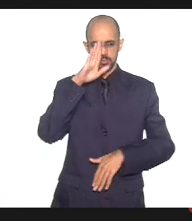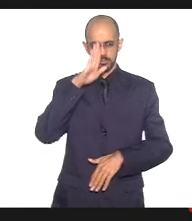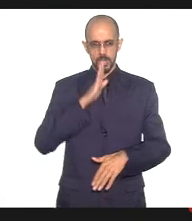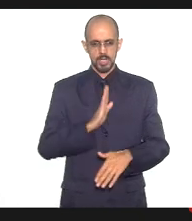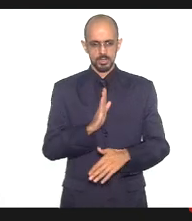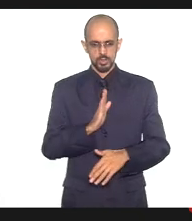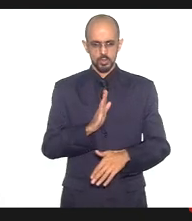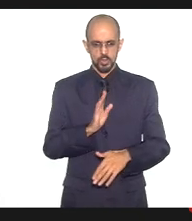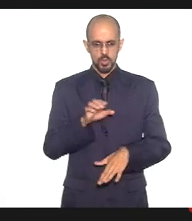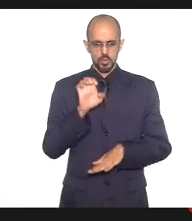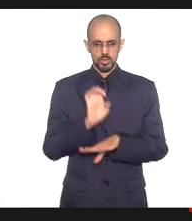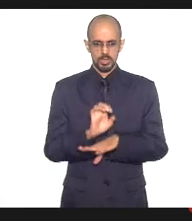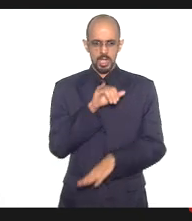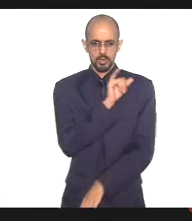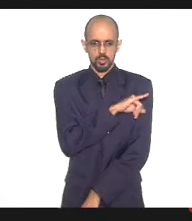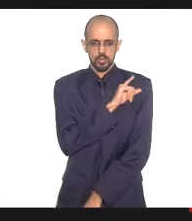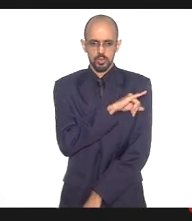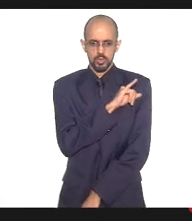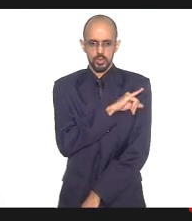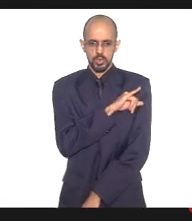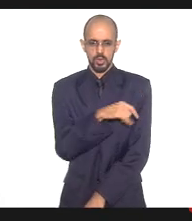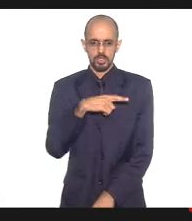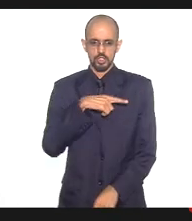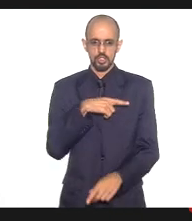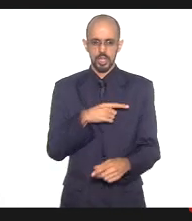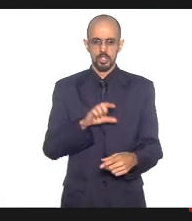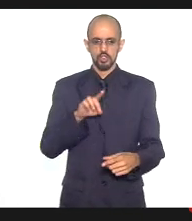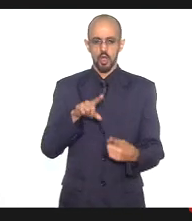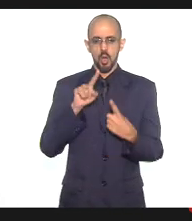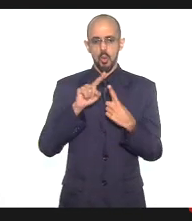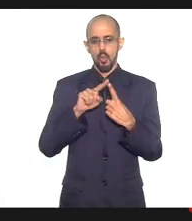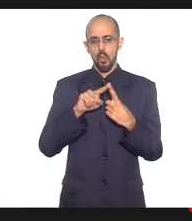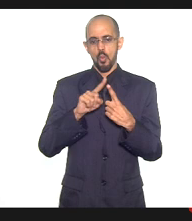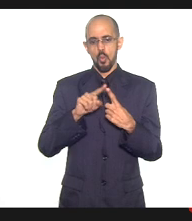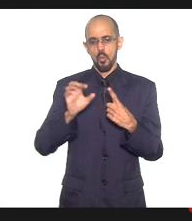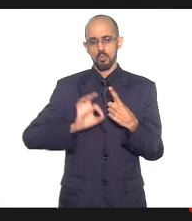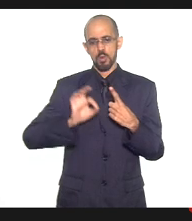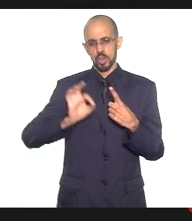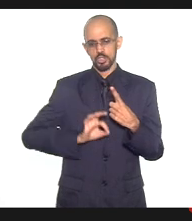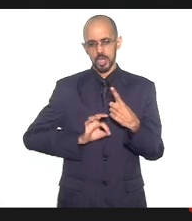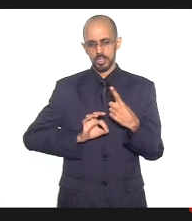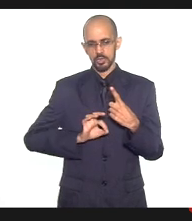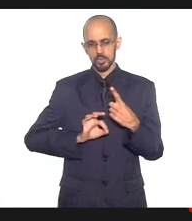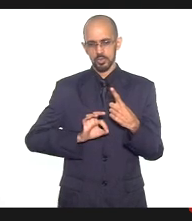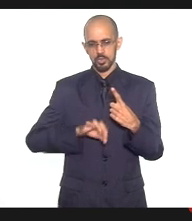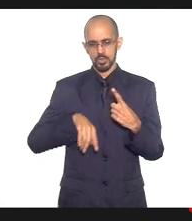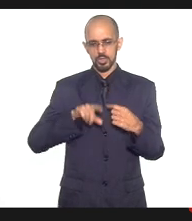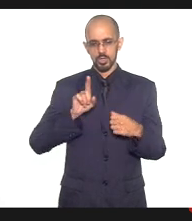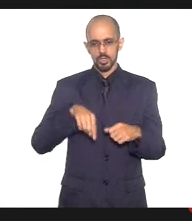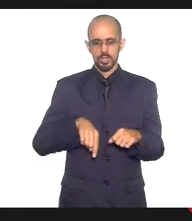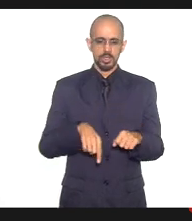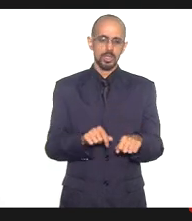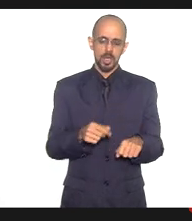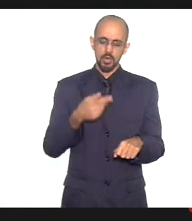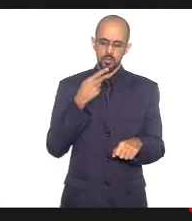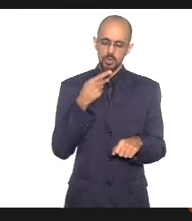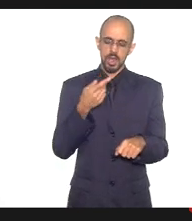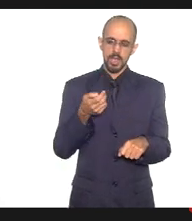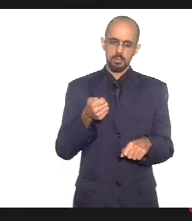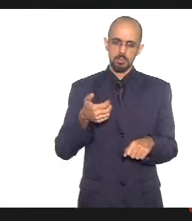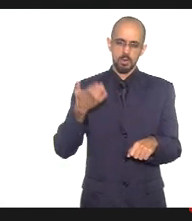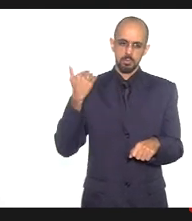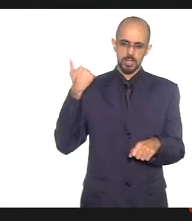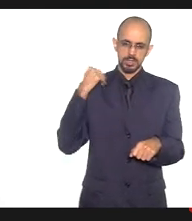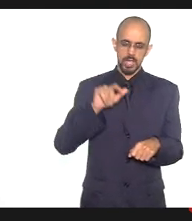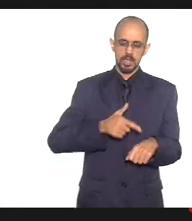No estado do Rio de Janeiro, a gente só tem um ativo que a gente opera, né, que é o Biju Perais Salema, que eu acabei de mencionar, que a gente iniciou a